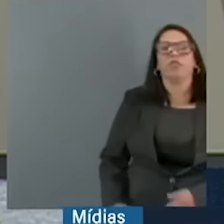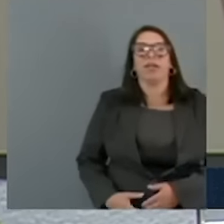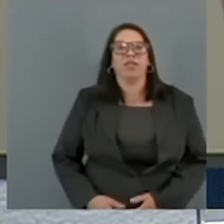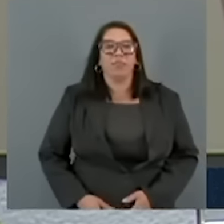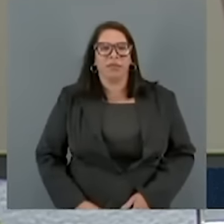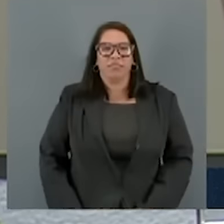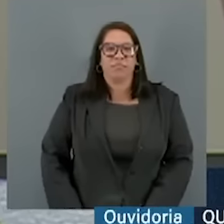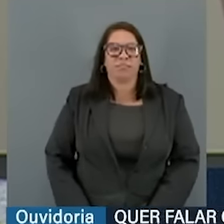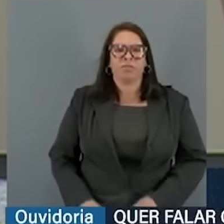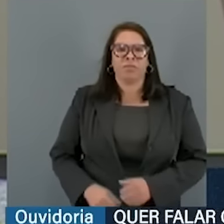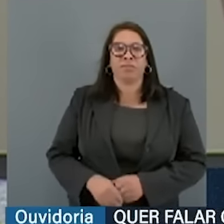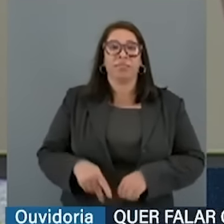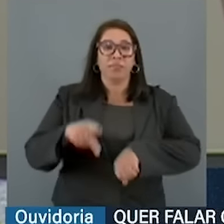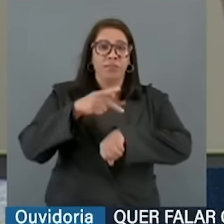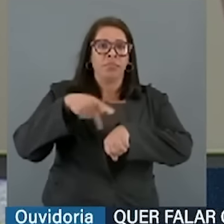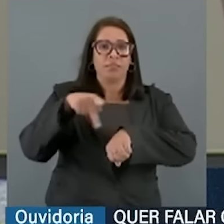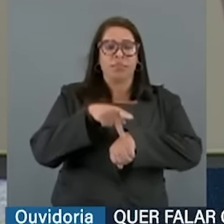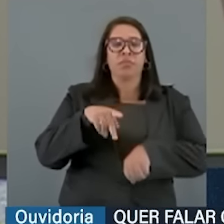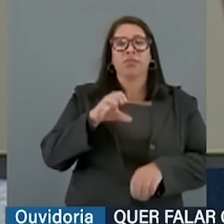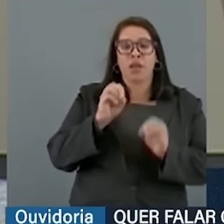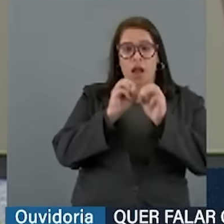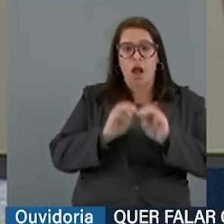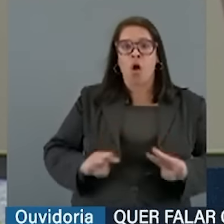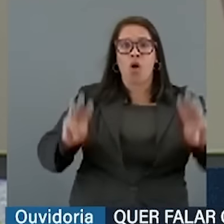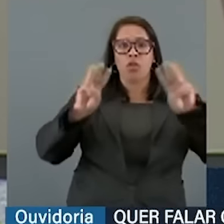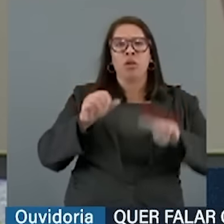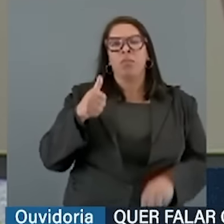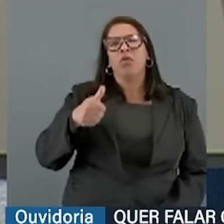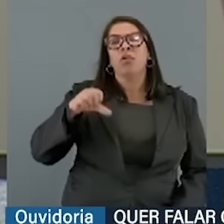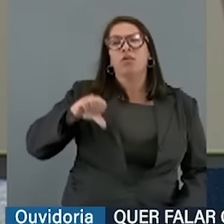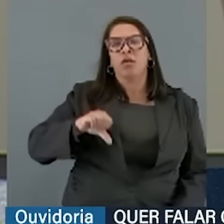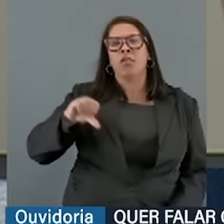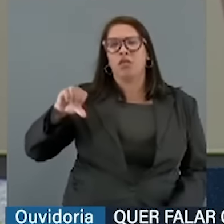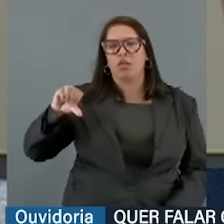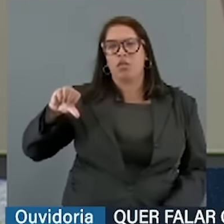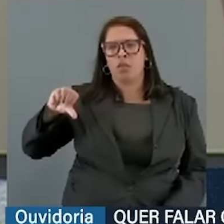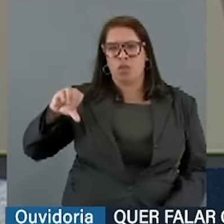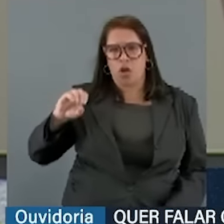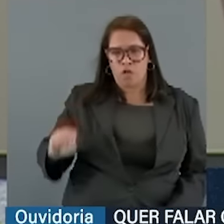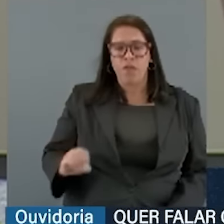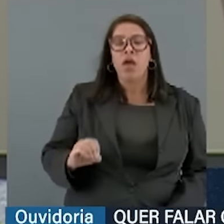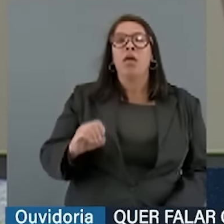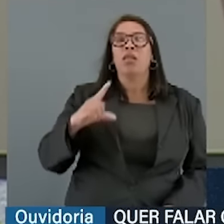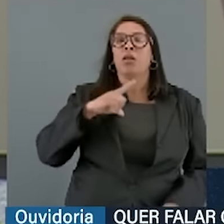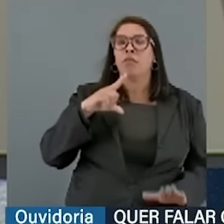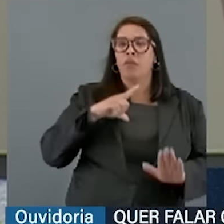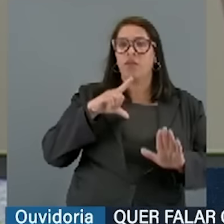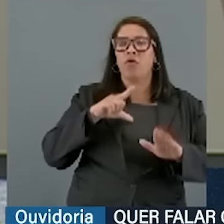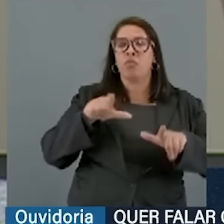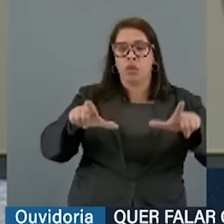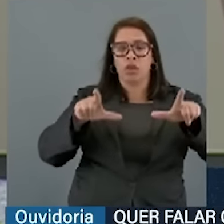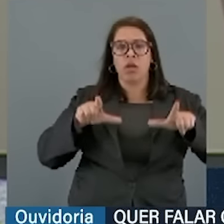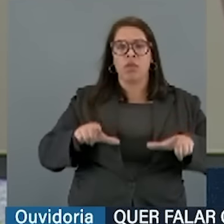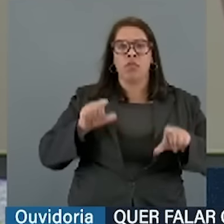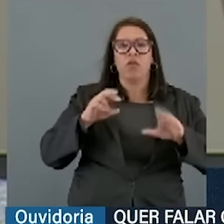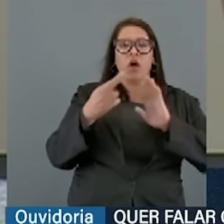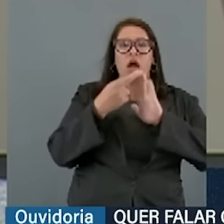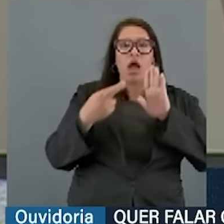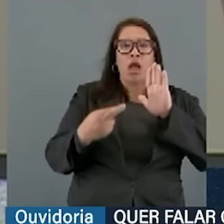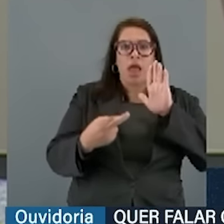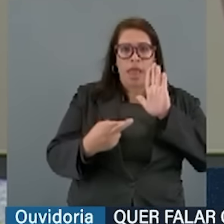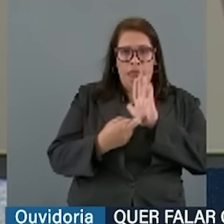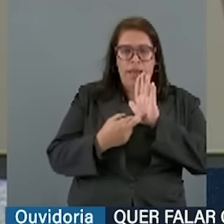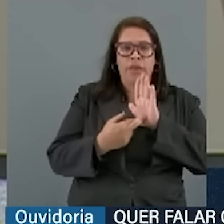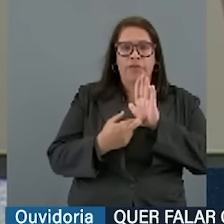justiça dos países. A ONU, inclusive, em 1990, editou um diploma chamado Regras de